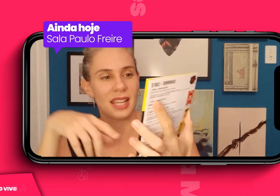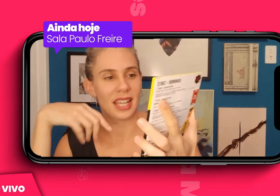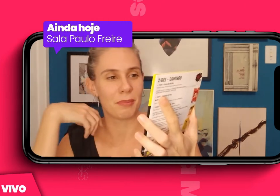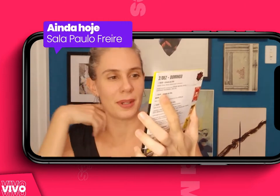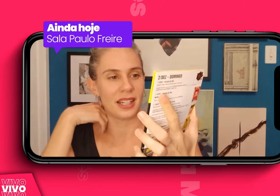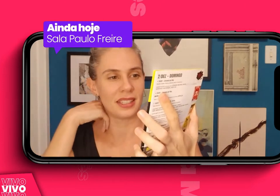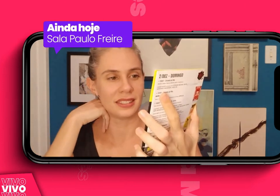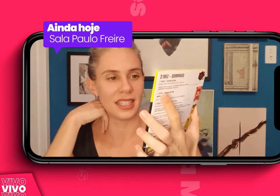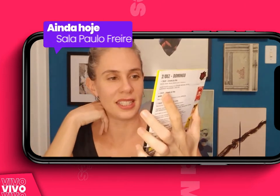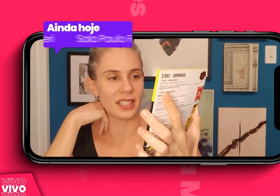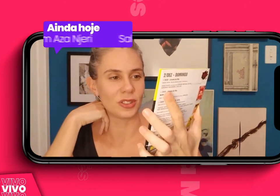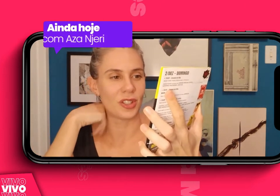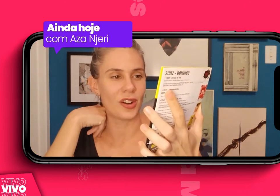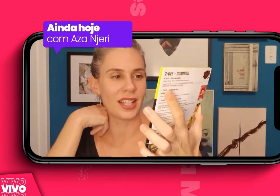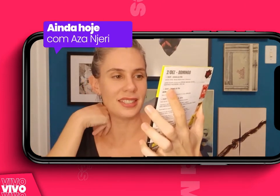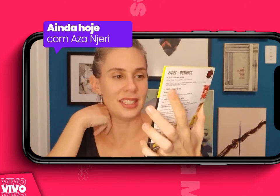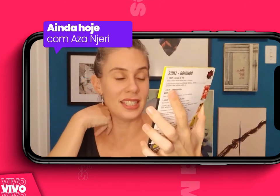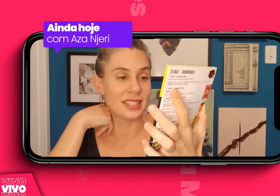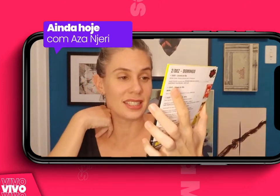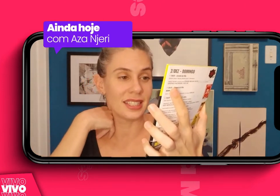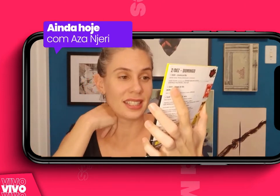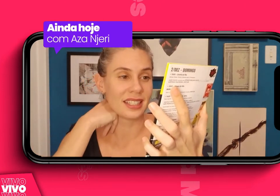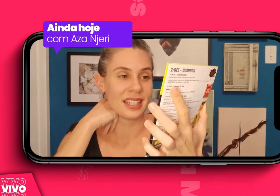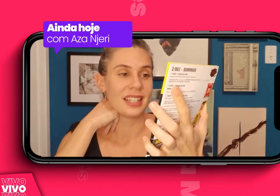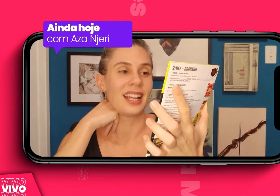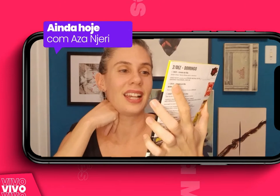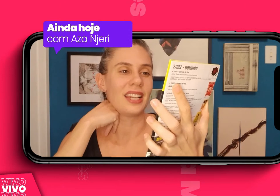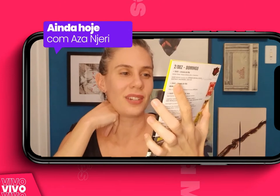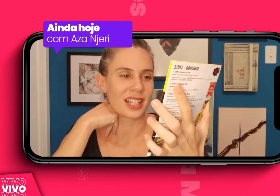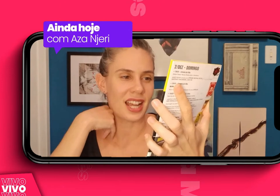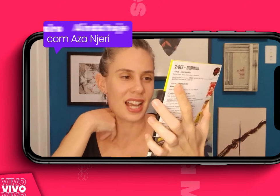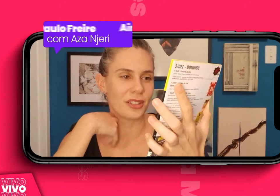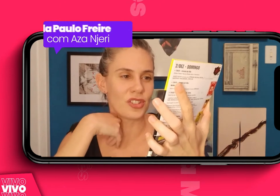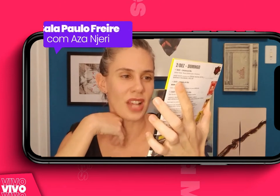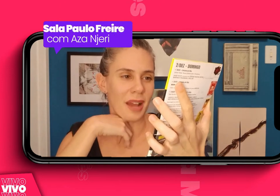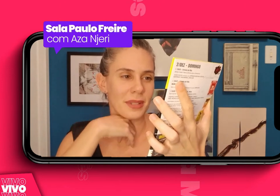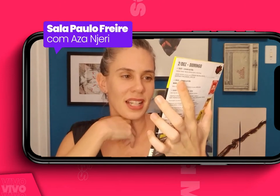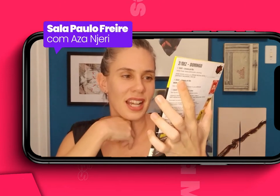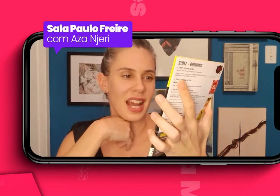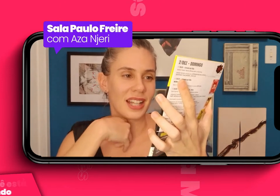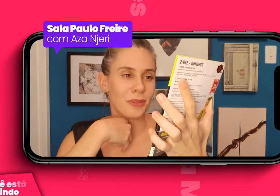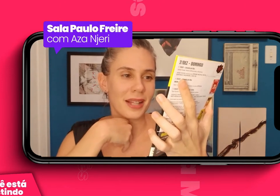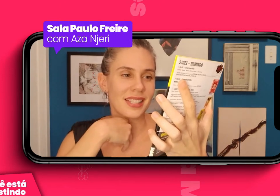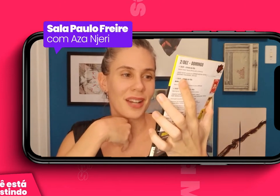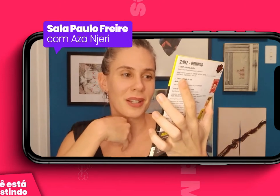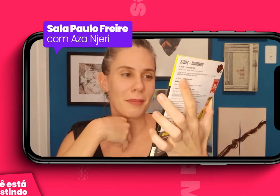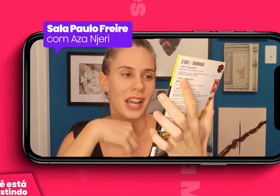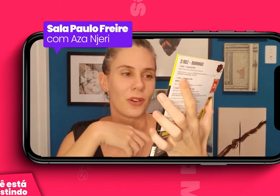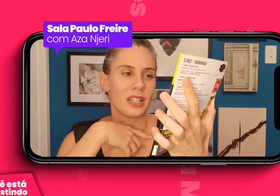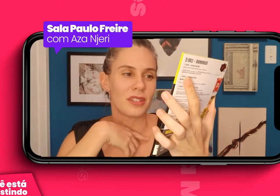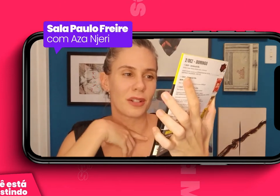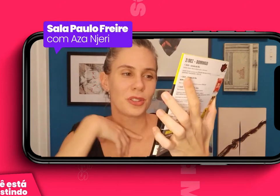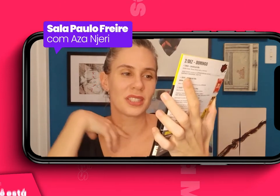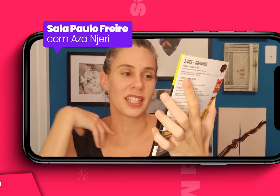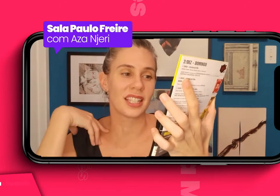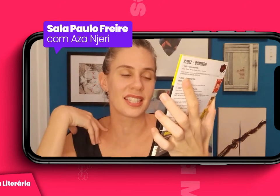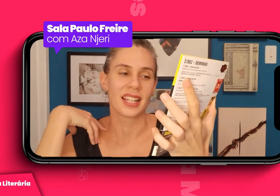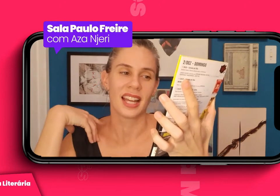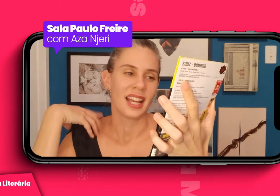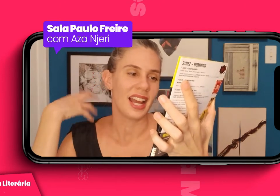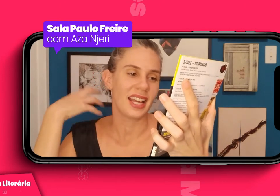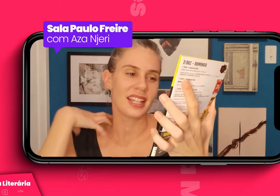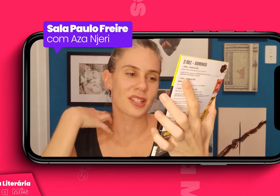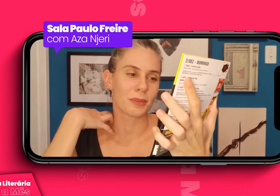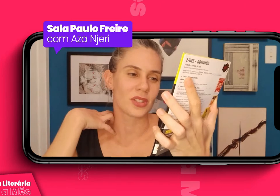Produção, Ana Zepa, Dani de Godoy, Edith, Galileu Gagliardo, Jarbas Galhardo, Marcelo Camargo, Oliveira Araújo, Tânia